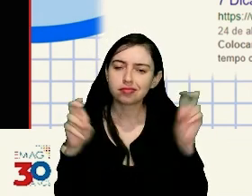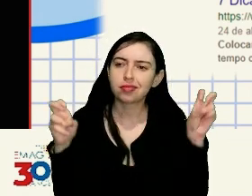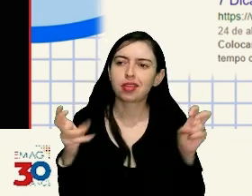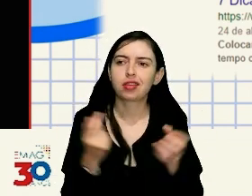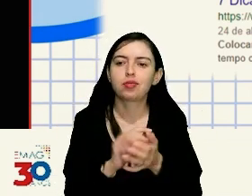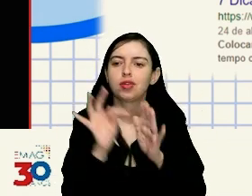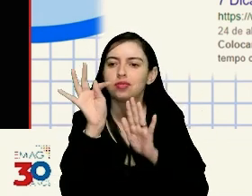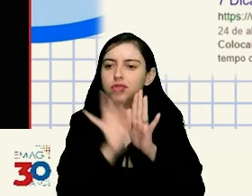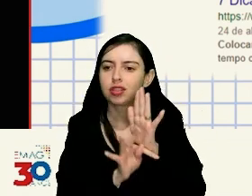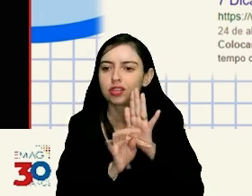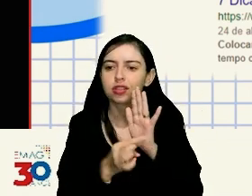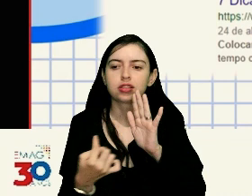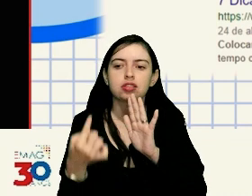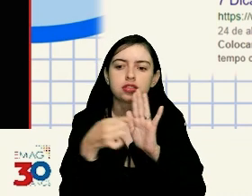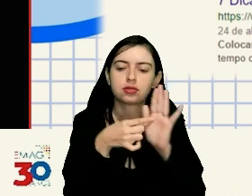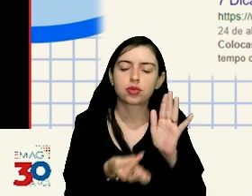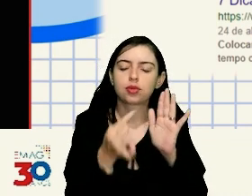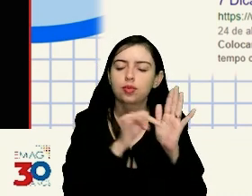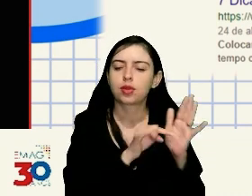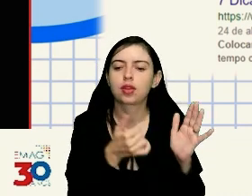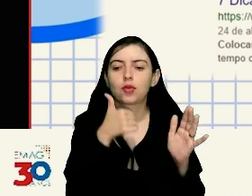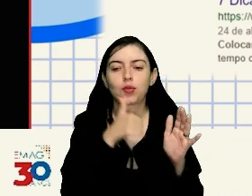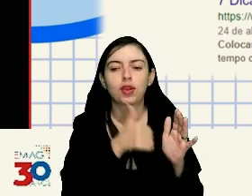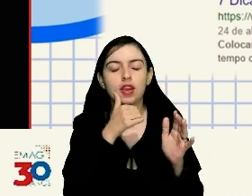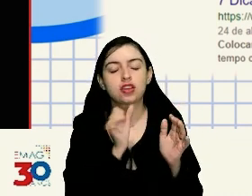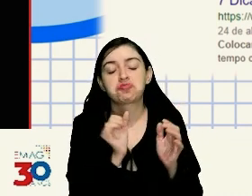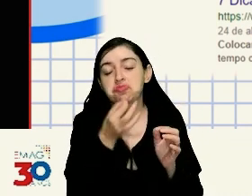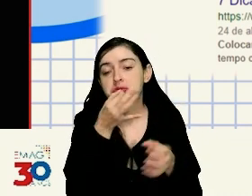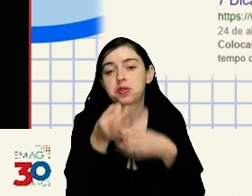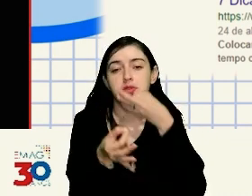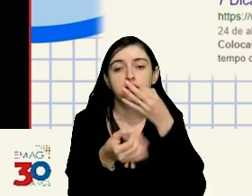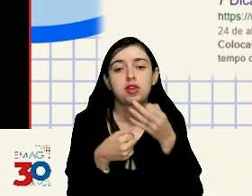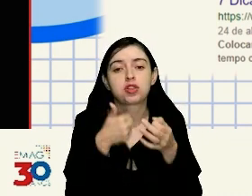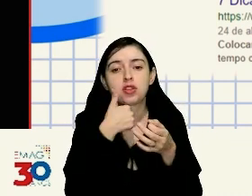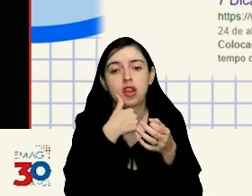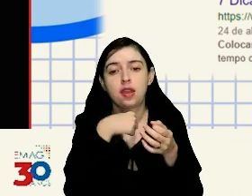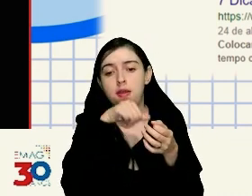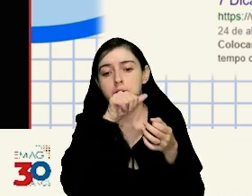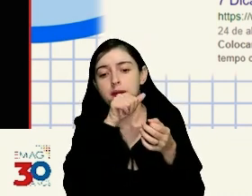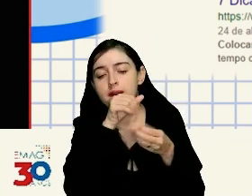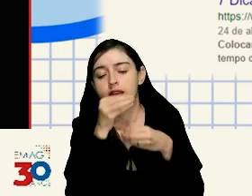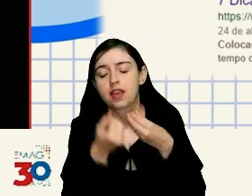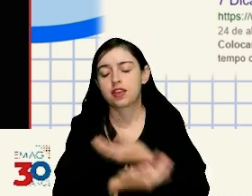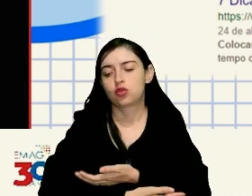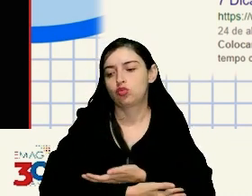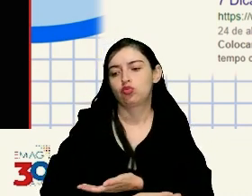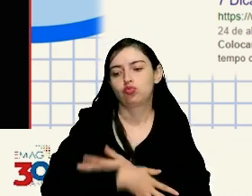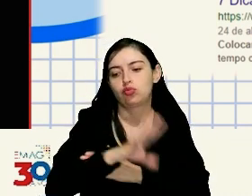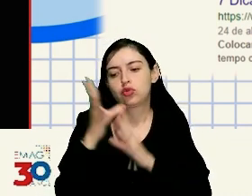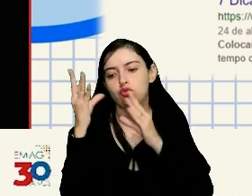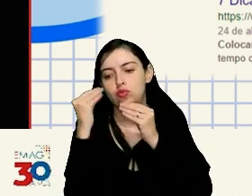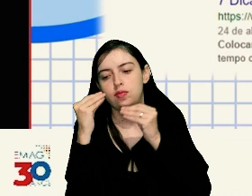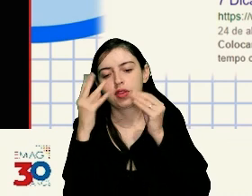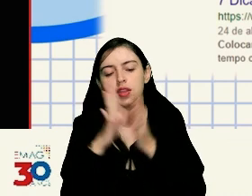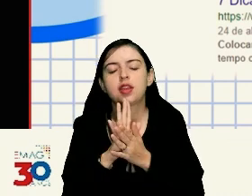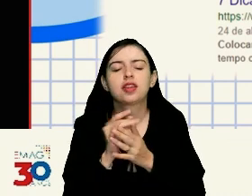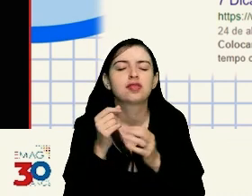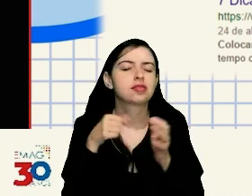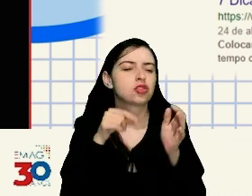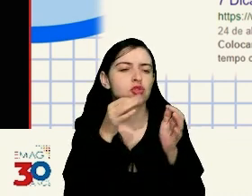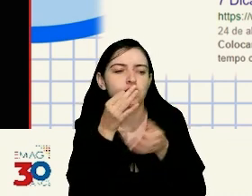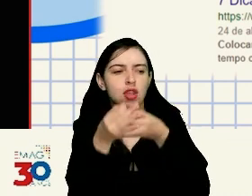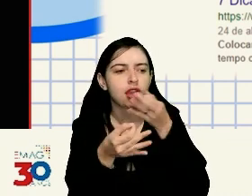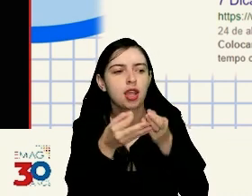para as mulheres, assim. 11 dicas para ajudar as mães a colocar os seus filhos para dormir, querida mãezinha, dicas para as mães, mães superpotentes,